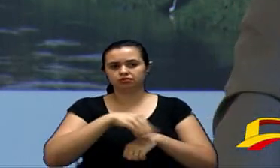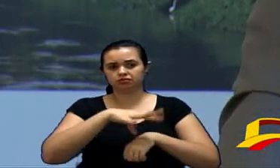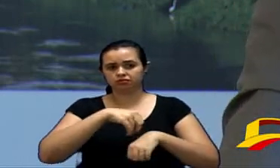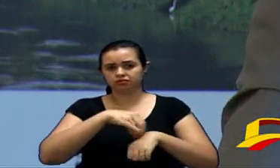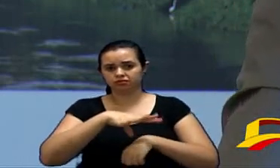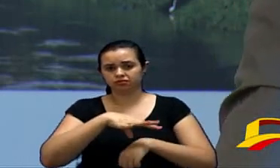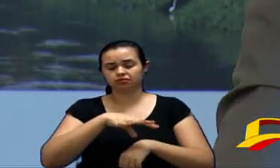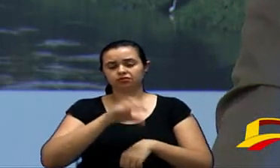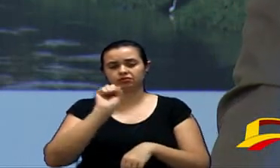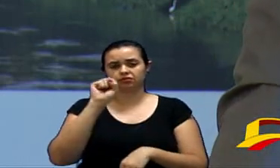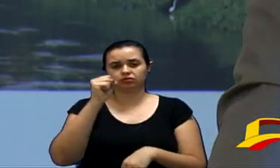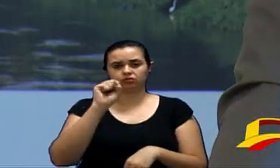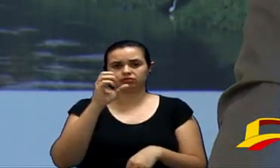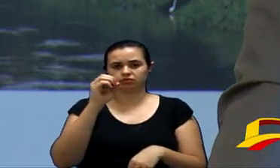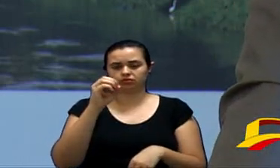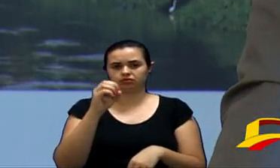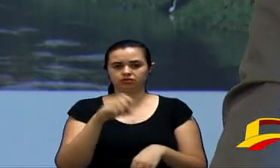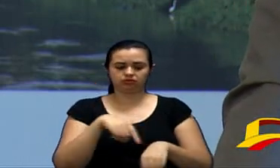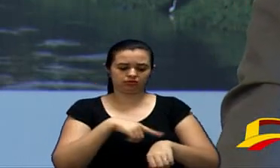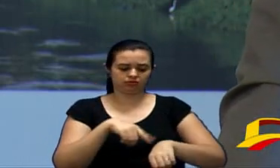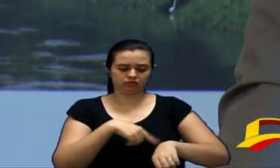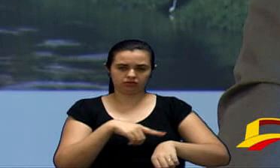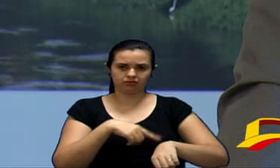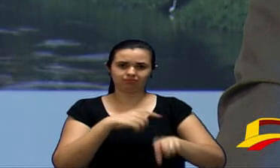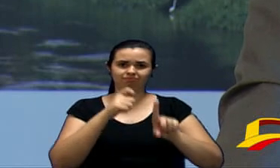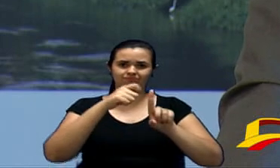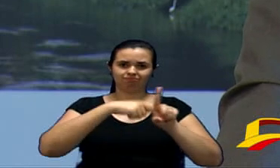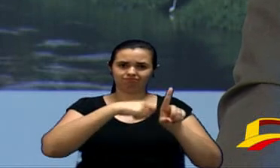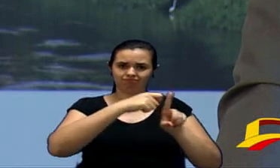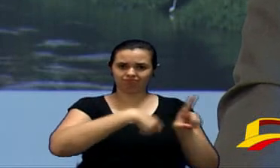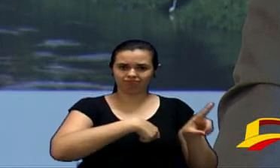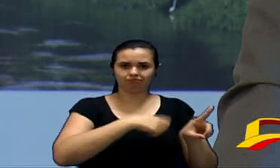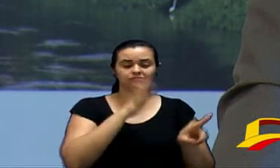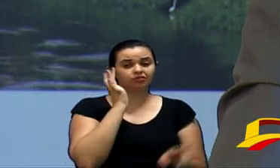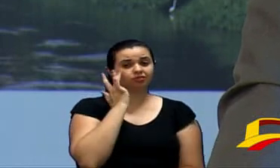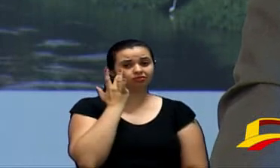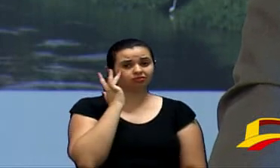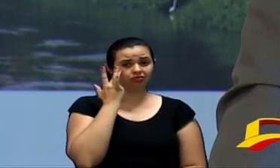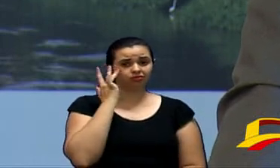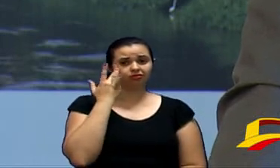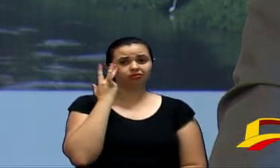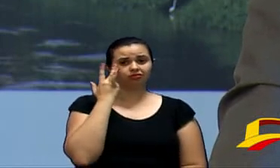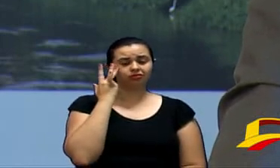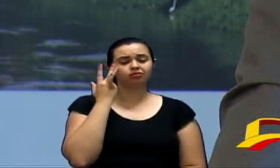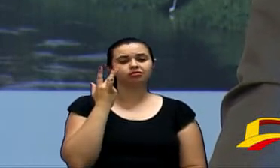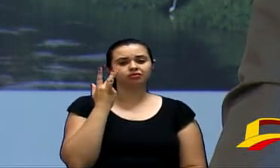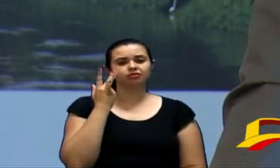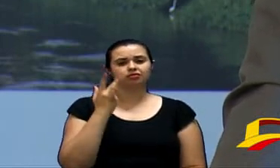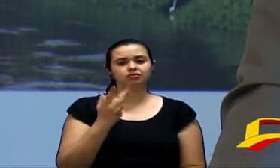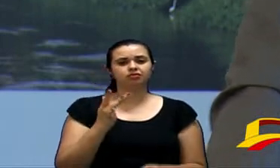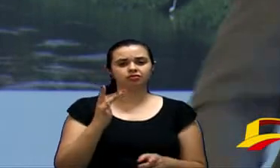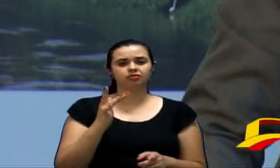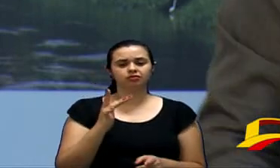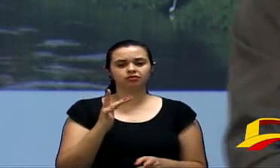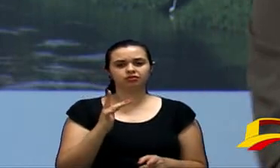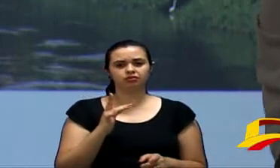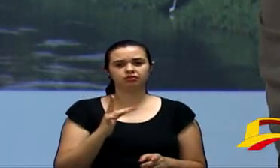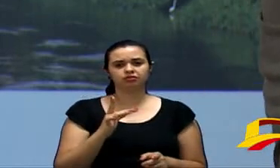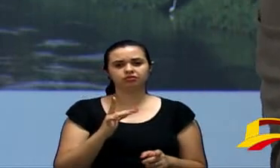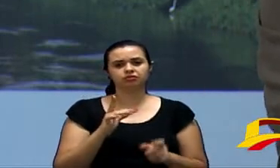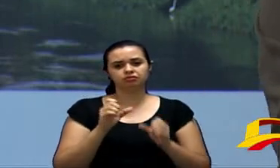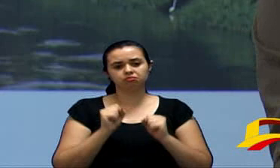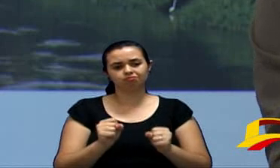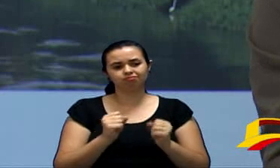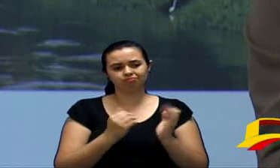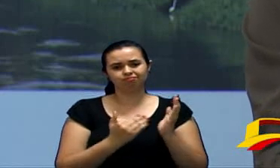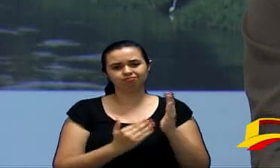80. Só que 80 horas mensais, ela, creio, pela compreensão, ela como pode dizer, ela